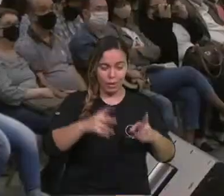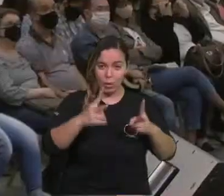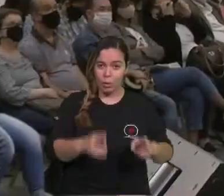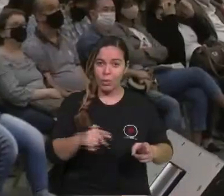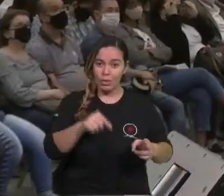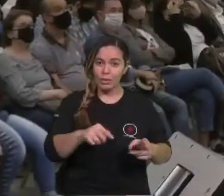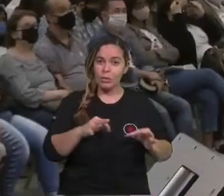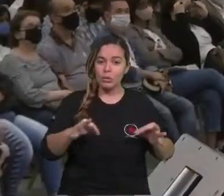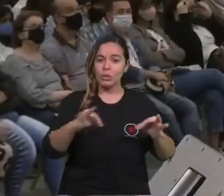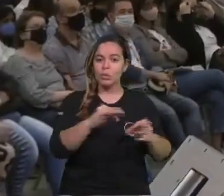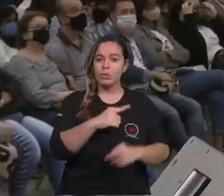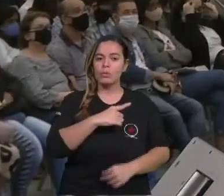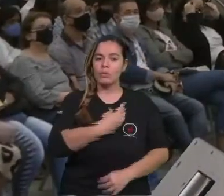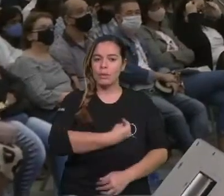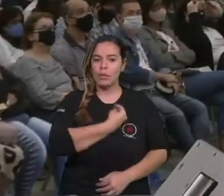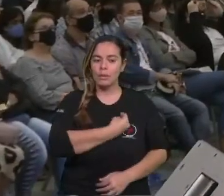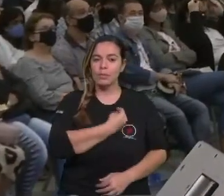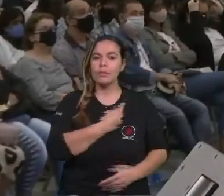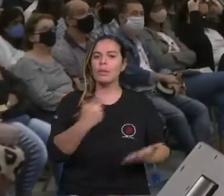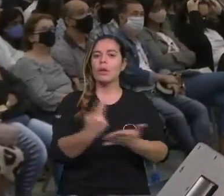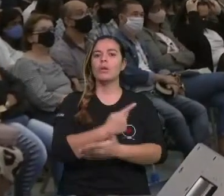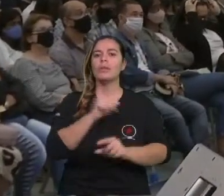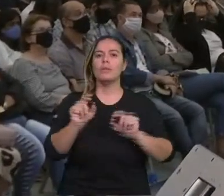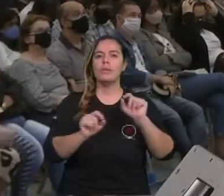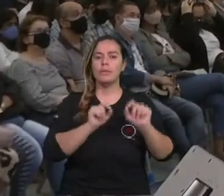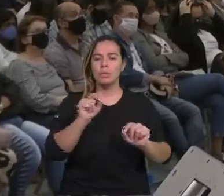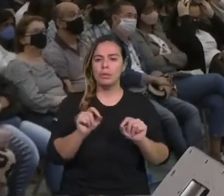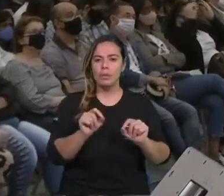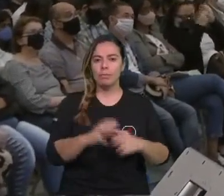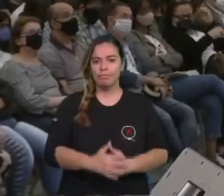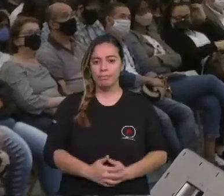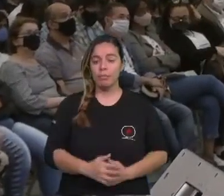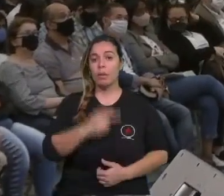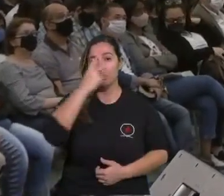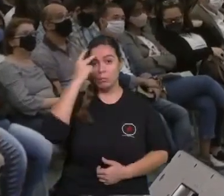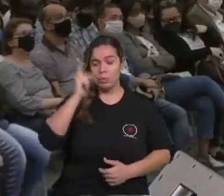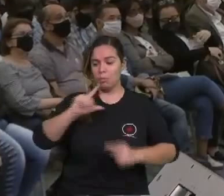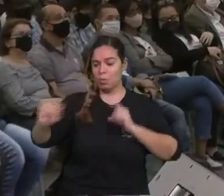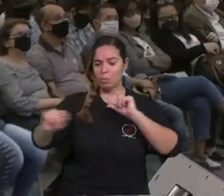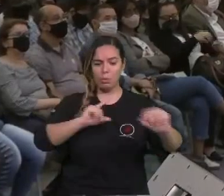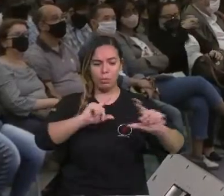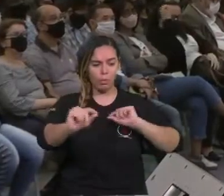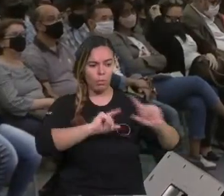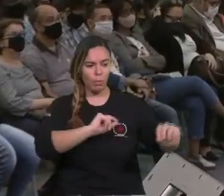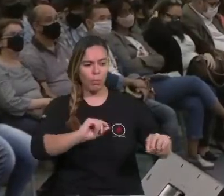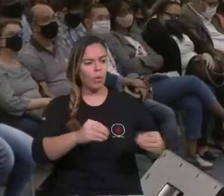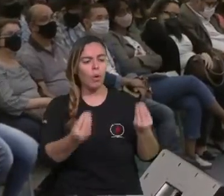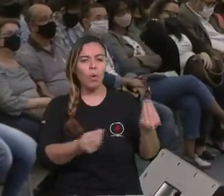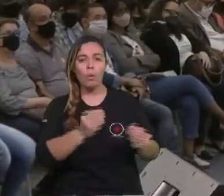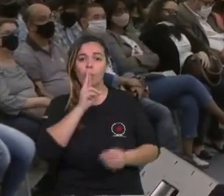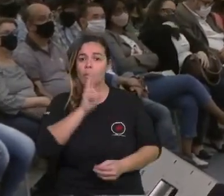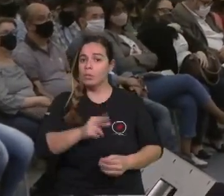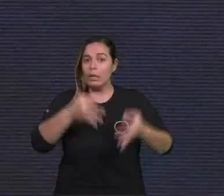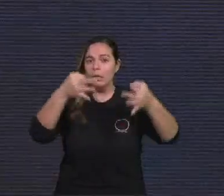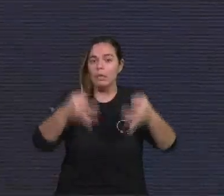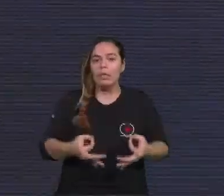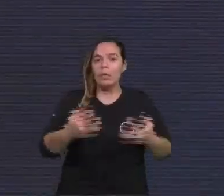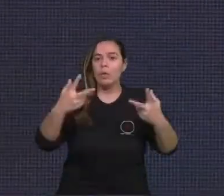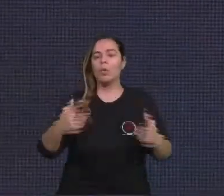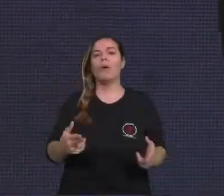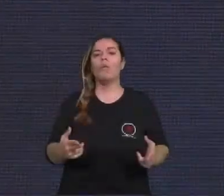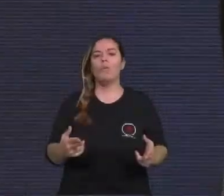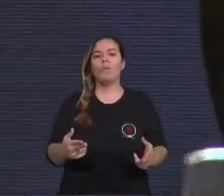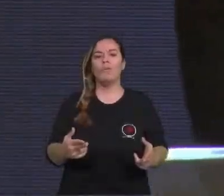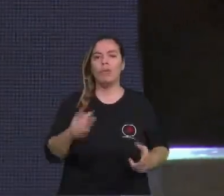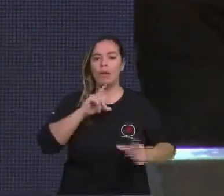onde todos estão, o certo seria que todos saíssem com o mesmo resultado. O certo é que todos saíssem